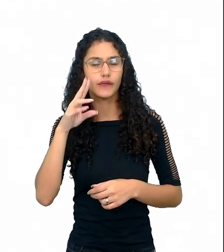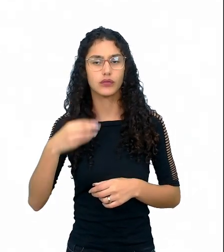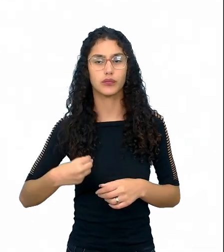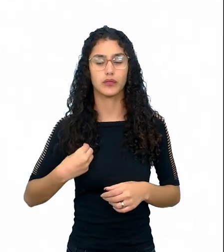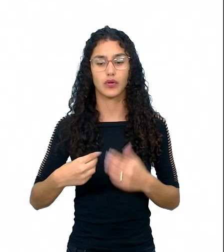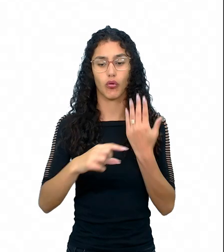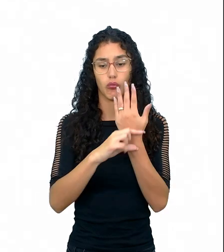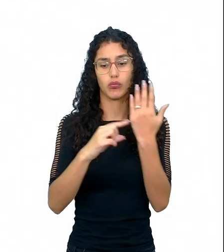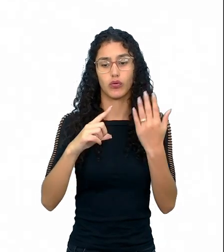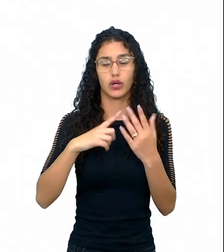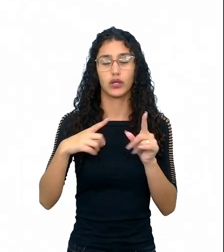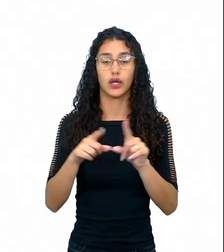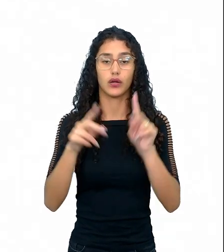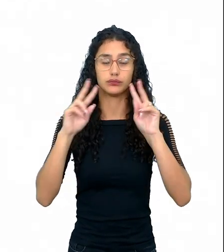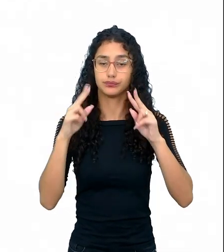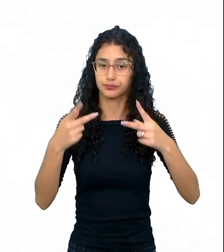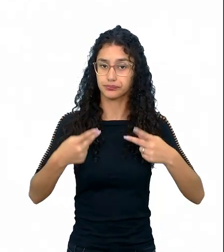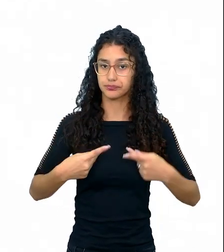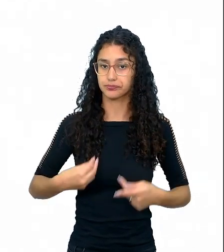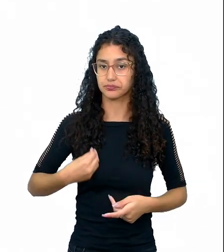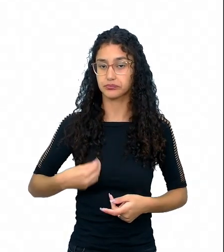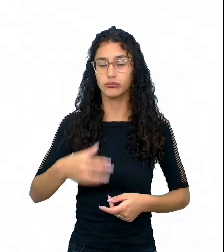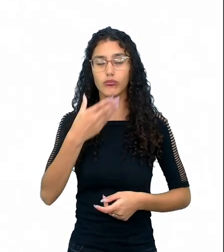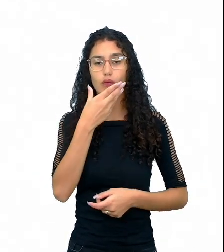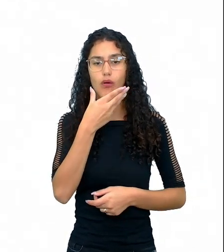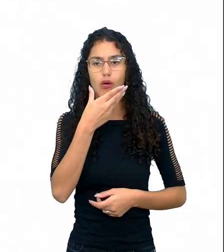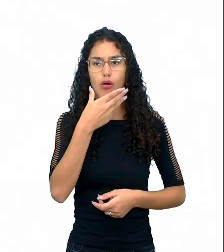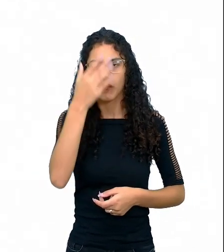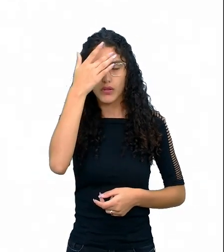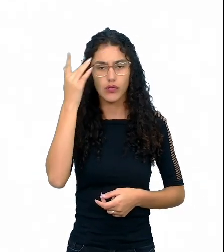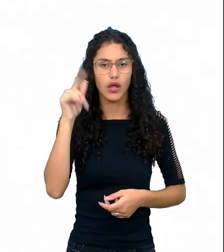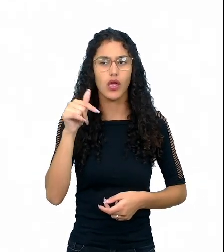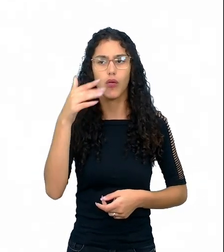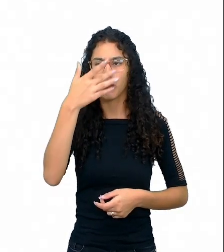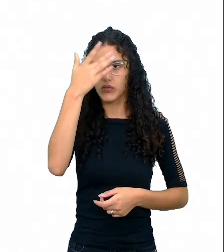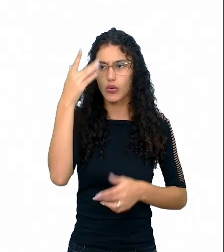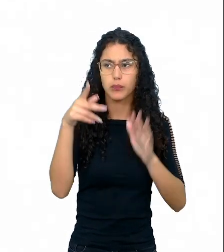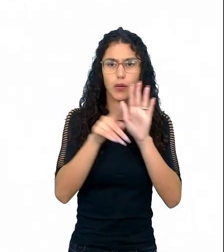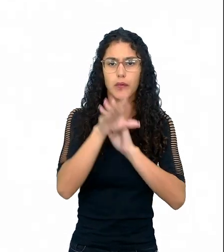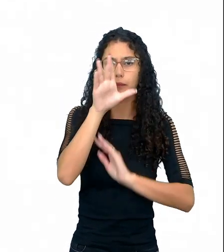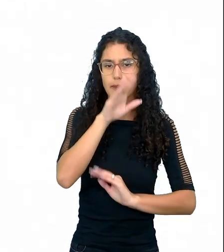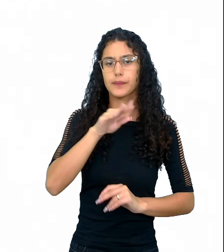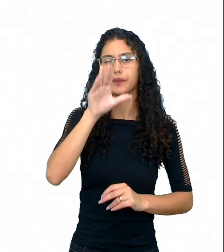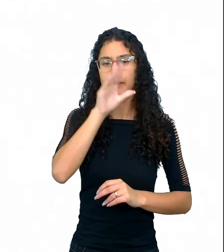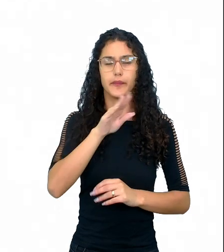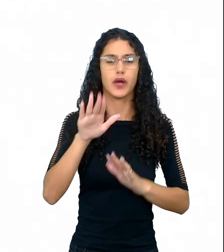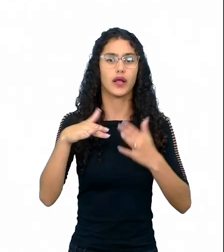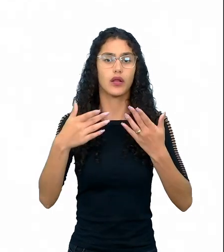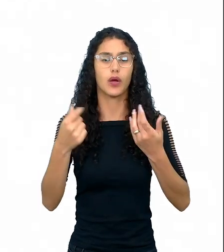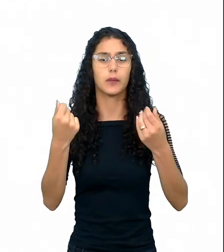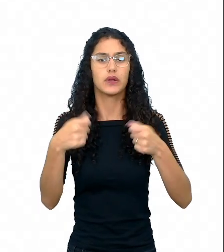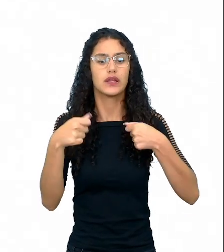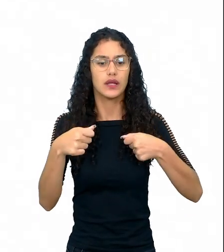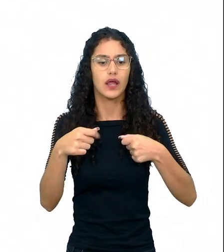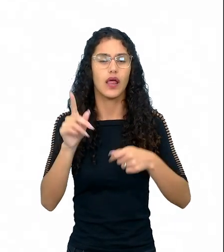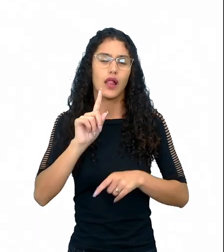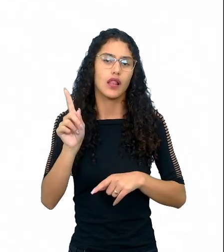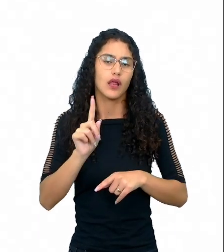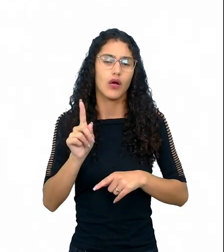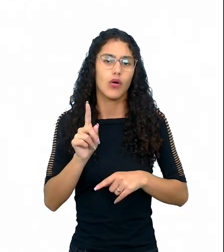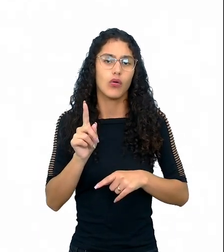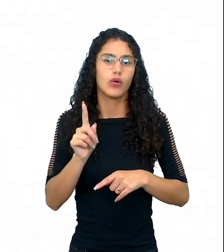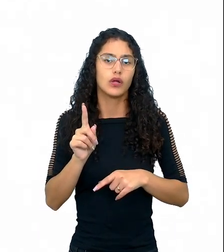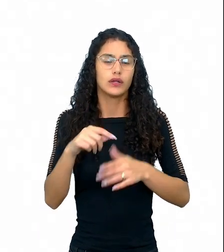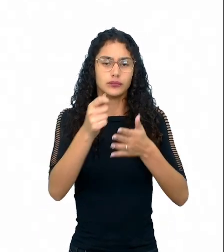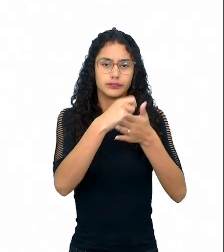segundo o autor, né, da realidade humana, o homem é um ser falante, né? e aquele que não necessariamente aquele